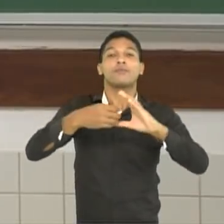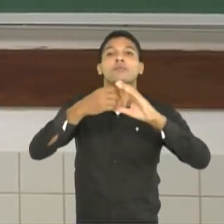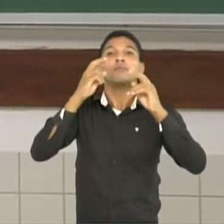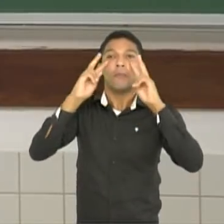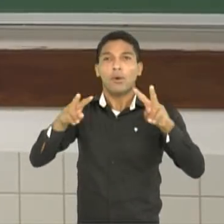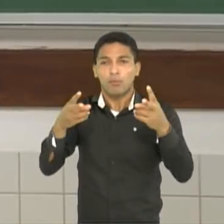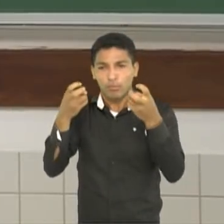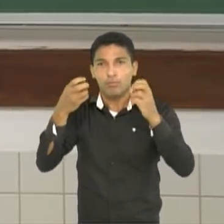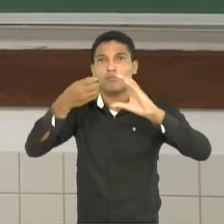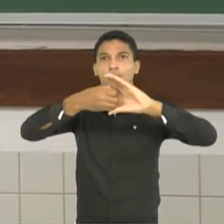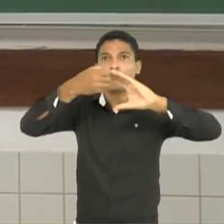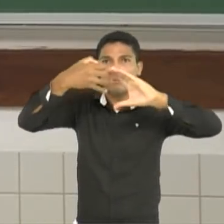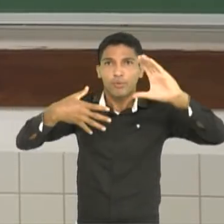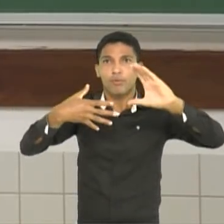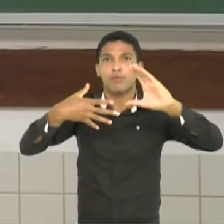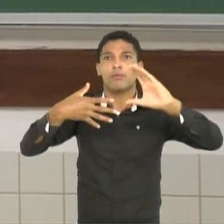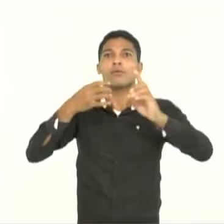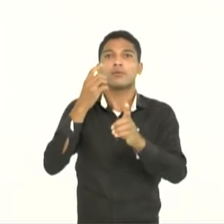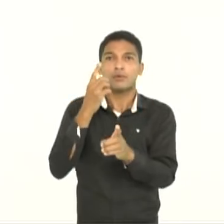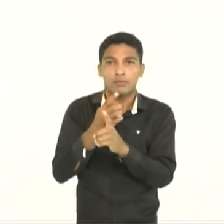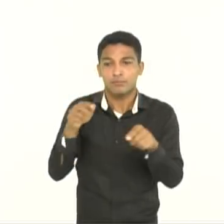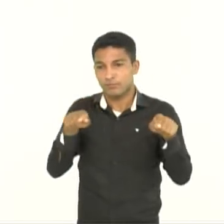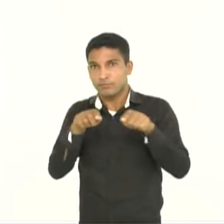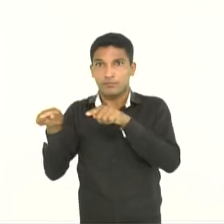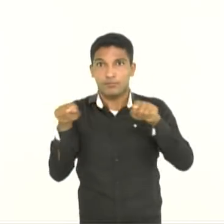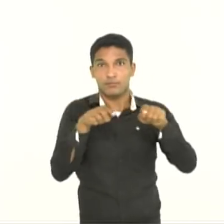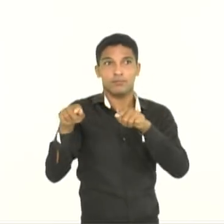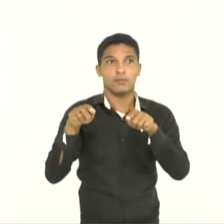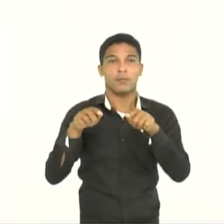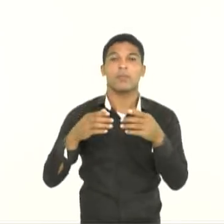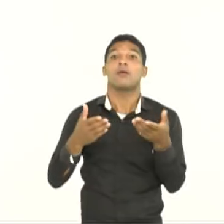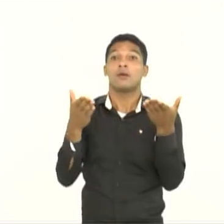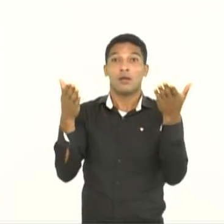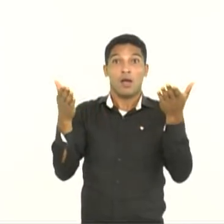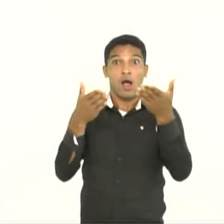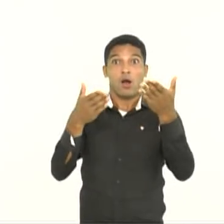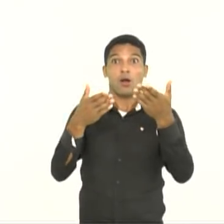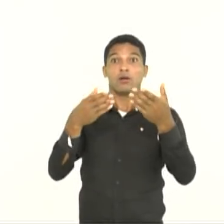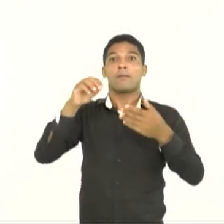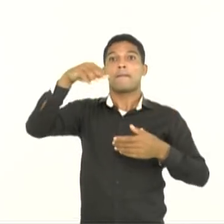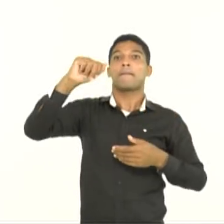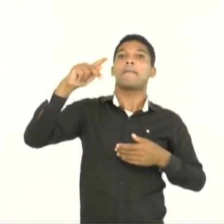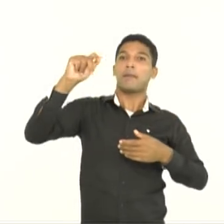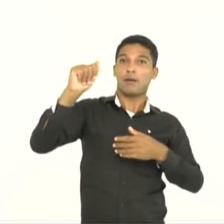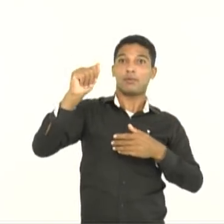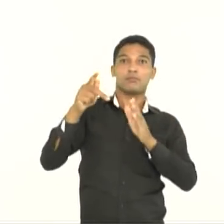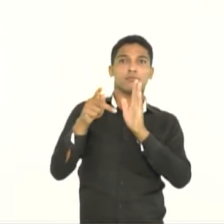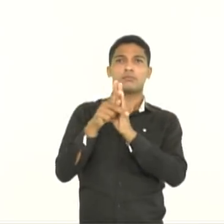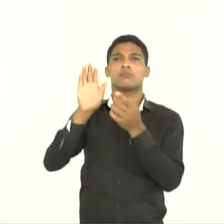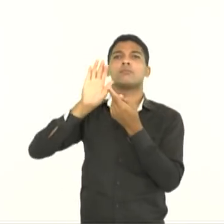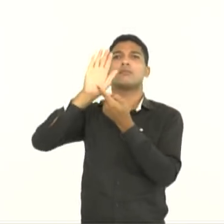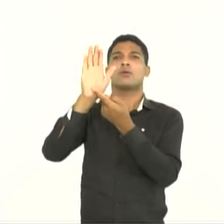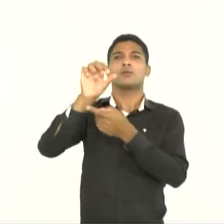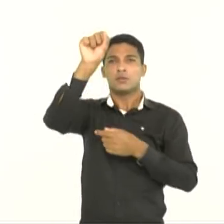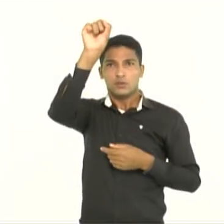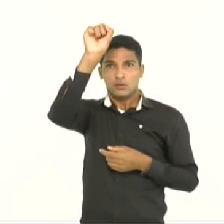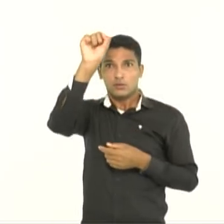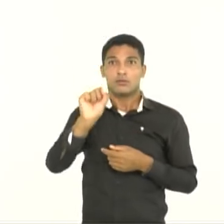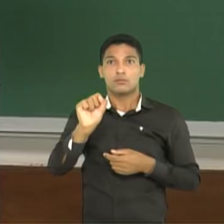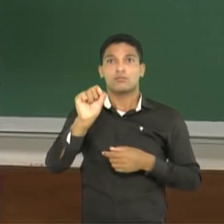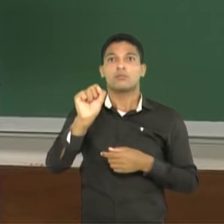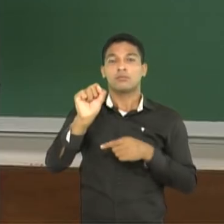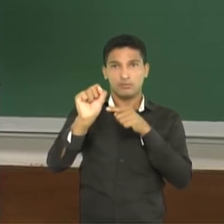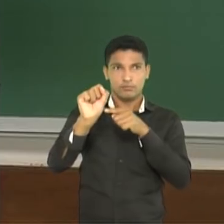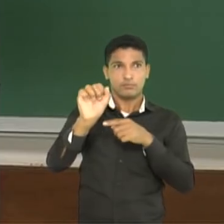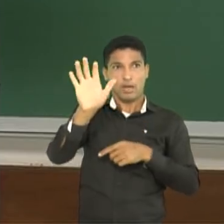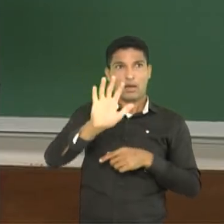certo? E aí o mapa ali só para ilustrar essa ideia para nós da industrialização na região sul. Então nós vamos ter ali os diferentes